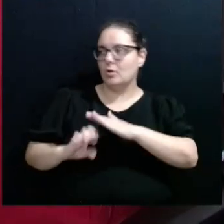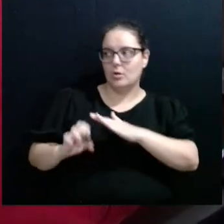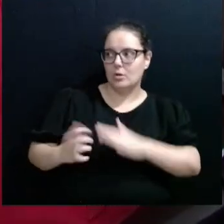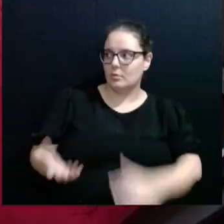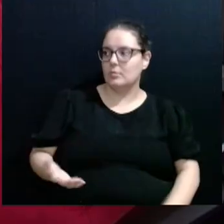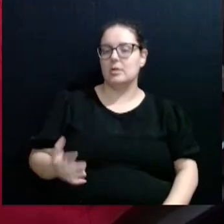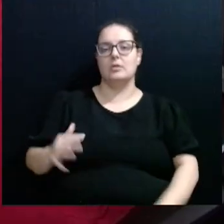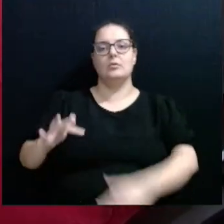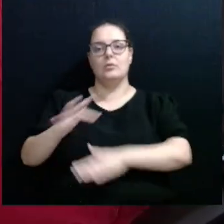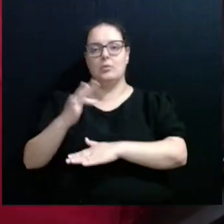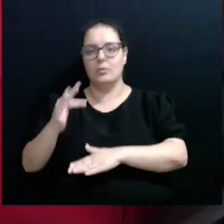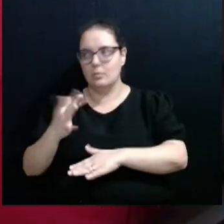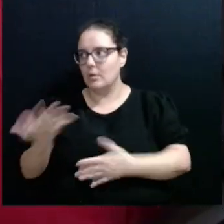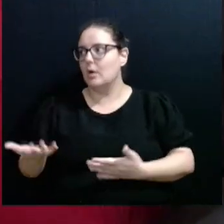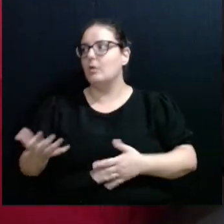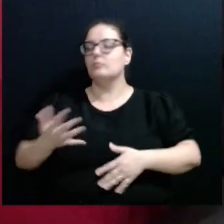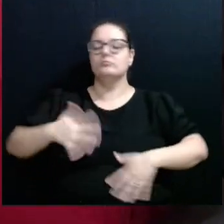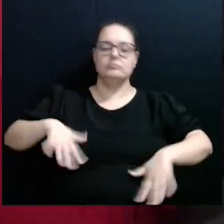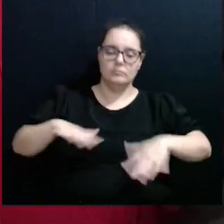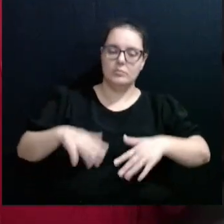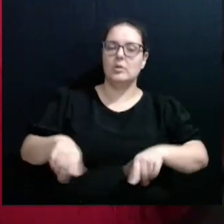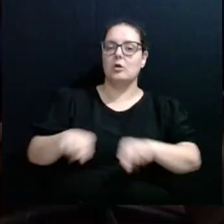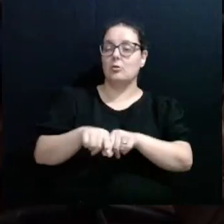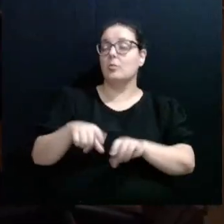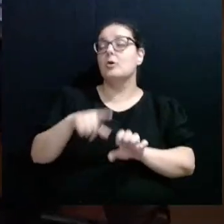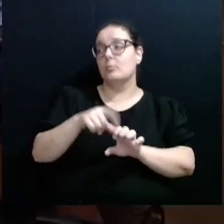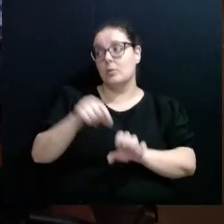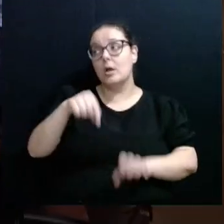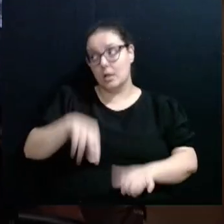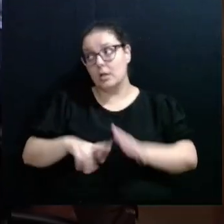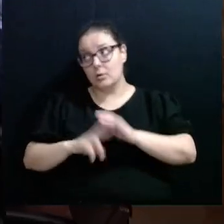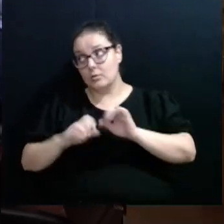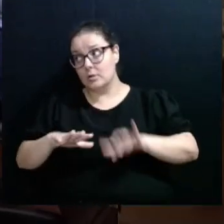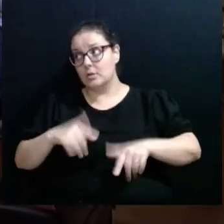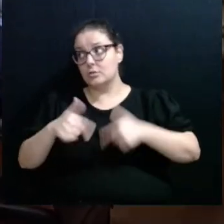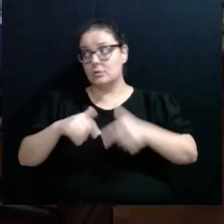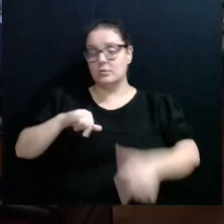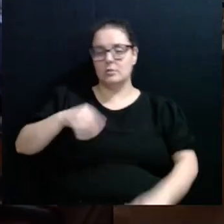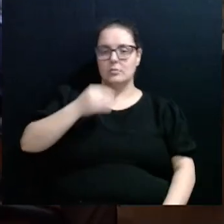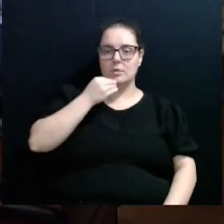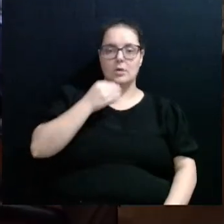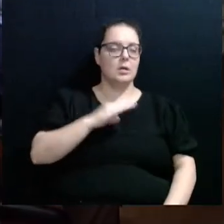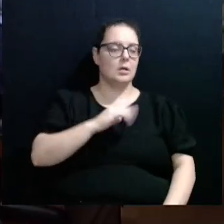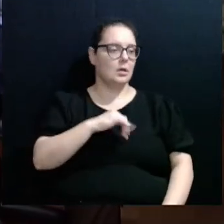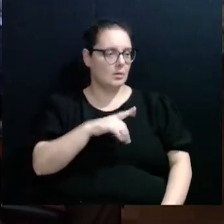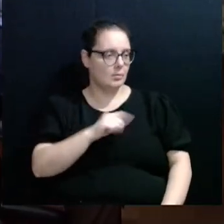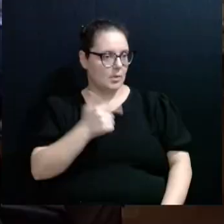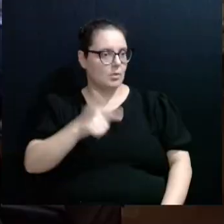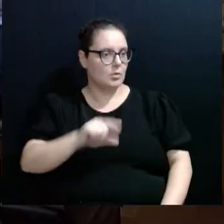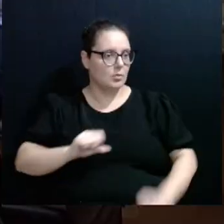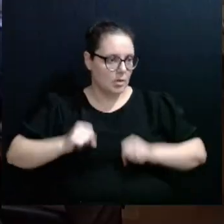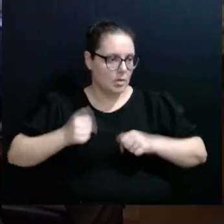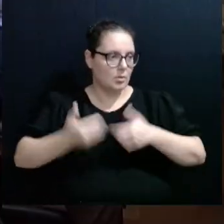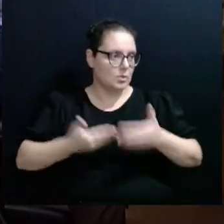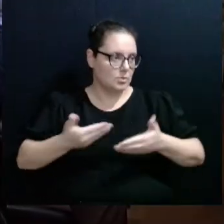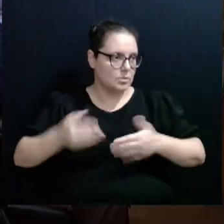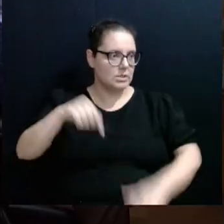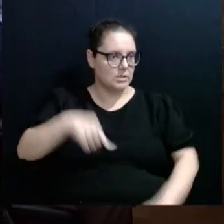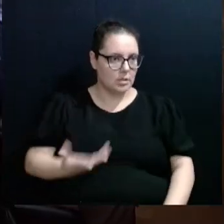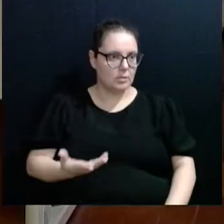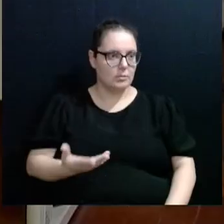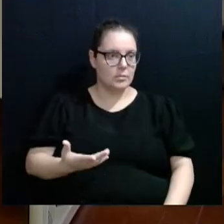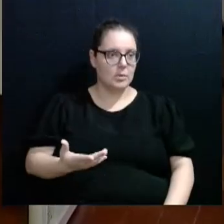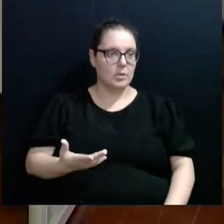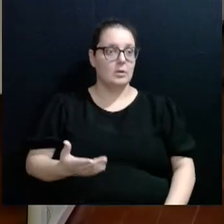voltado para o empreendedorismo aqui no Feirão de Emprego e Oportunidades. E Camila, né, continuando reforçando o serviço aqui, né, devido ao deslocamento das